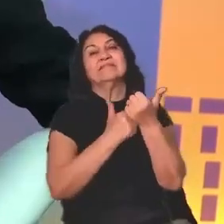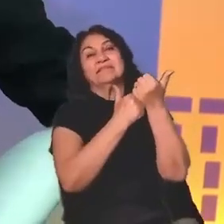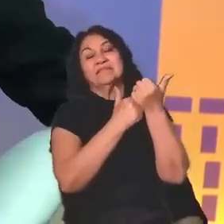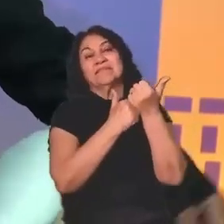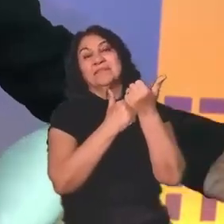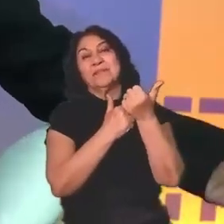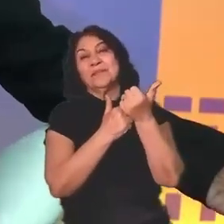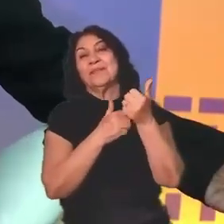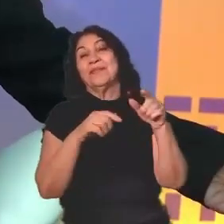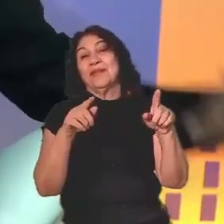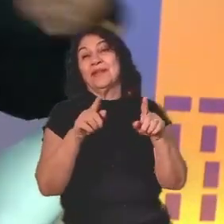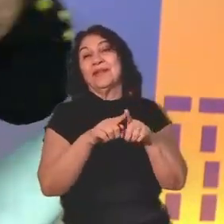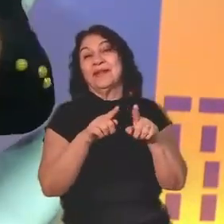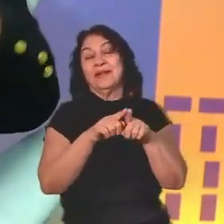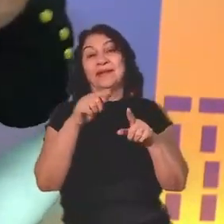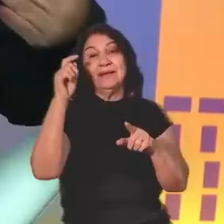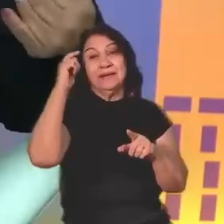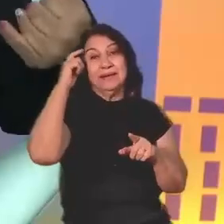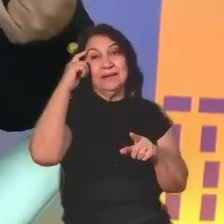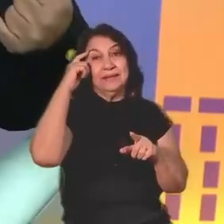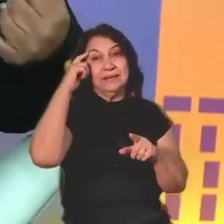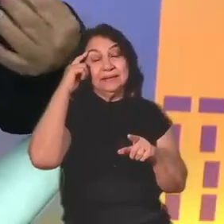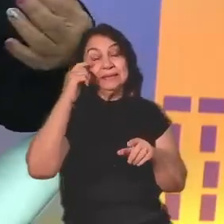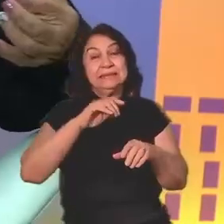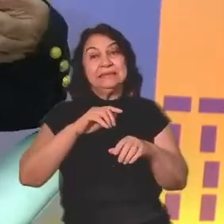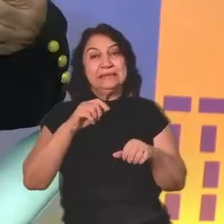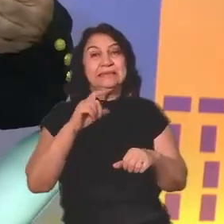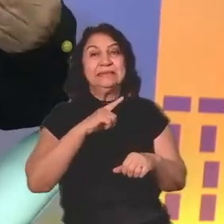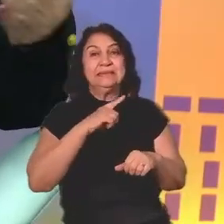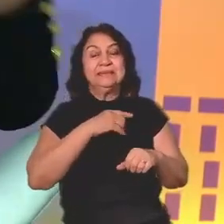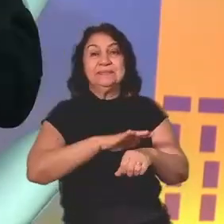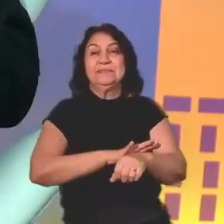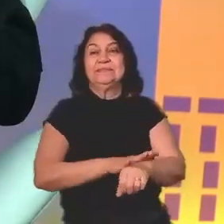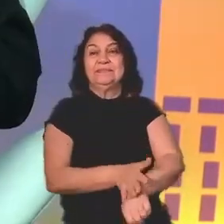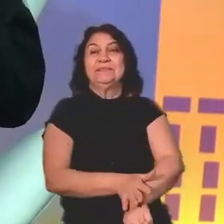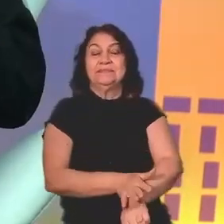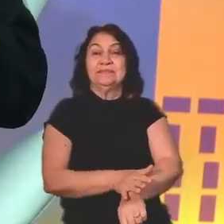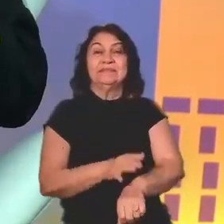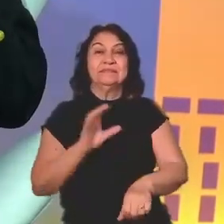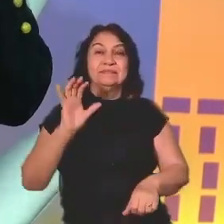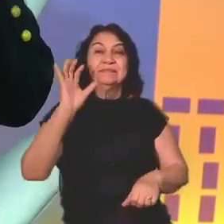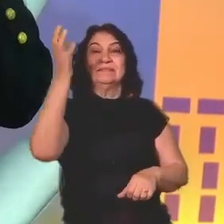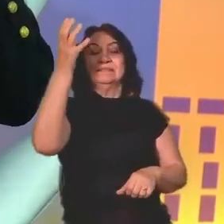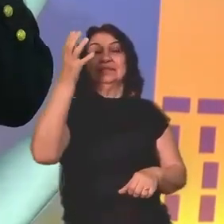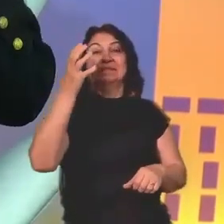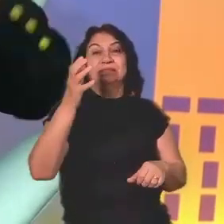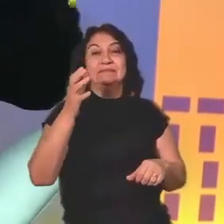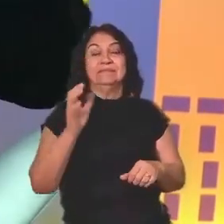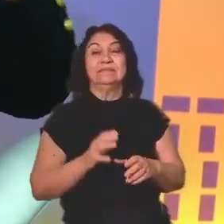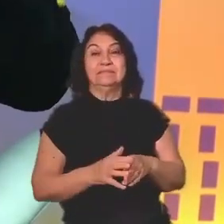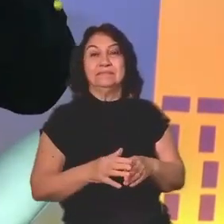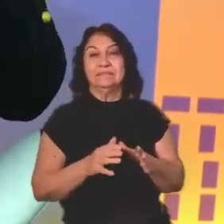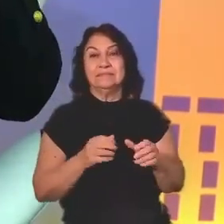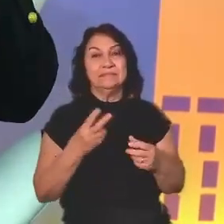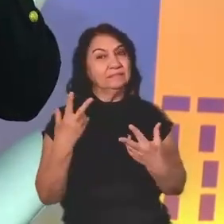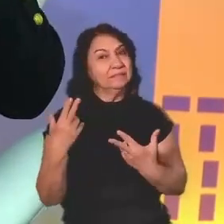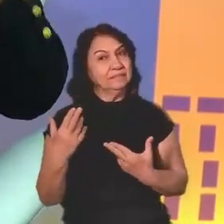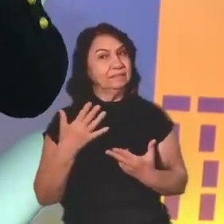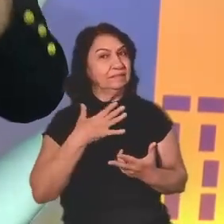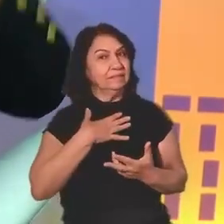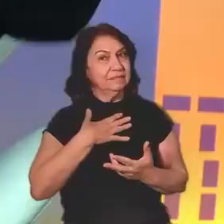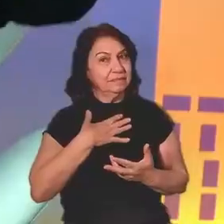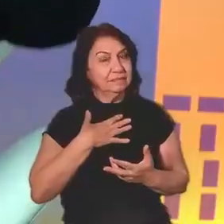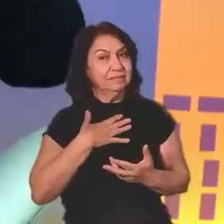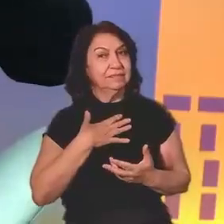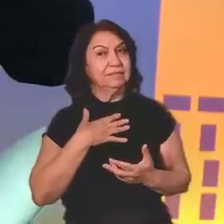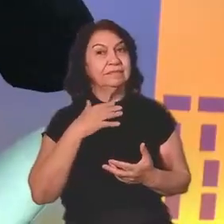apoio. Então, eu acho assim, já que existe o racismo, acontecer igual aconteceu comigo. Uma mulher negra, aquelas